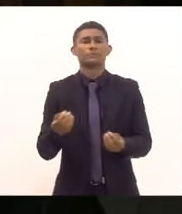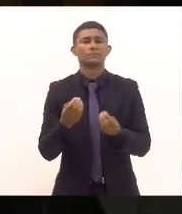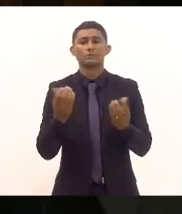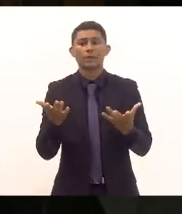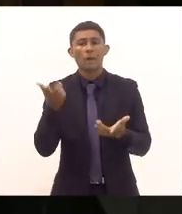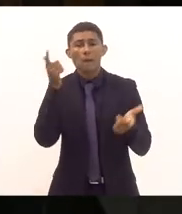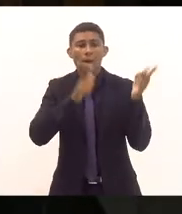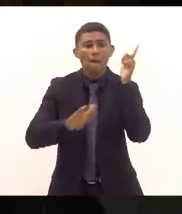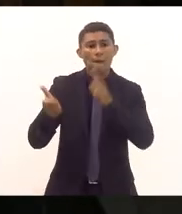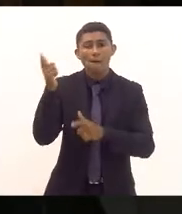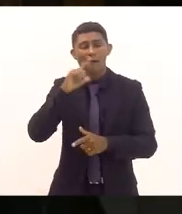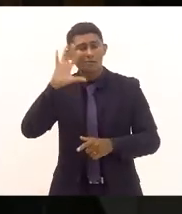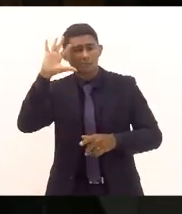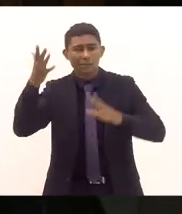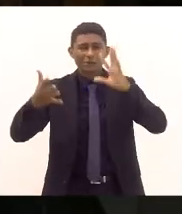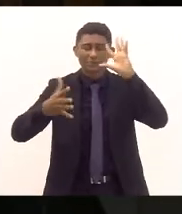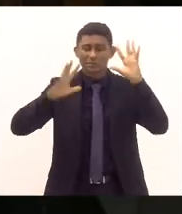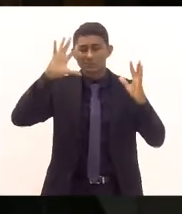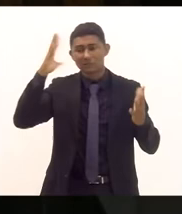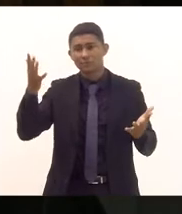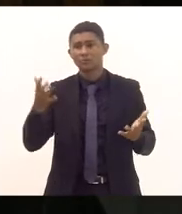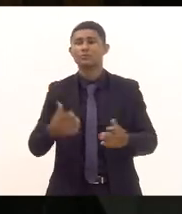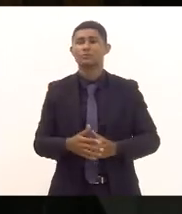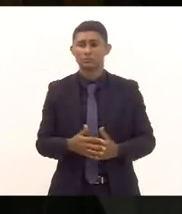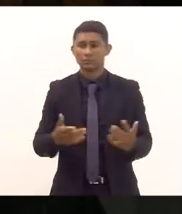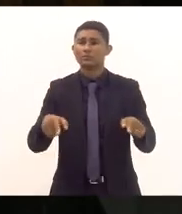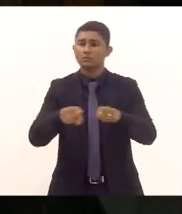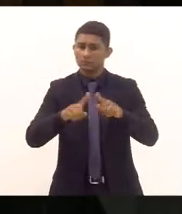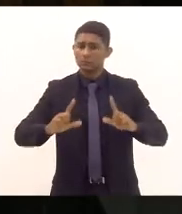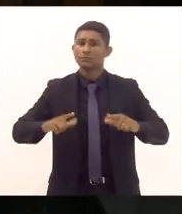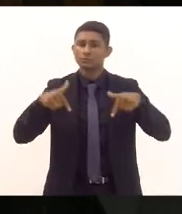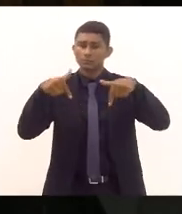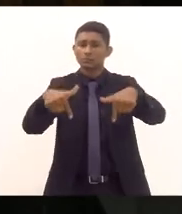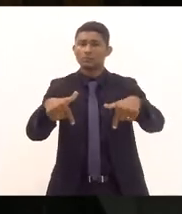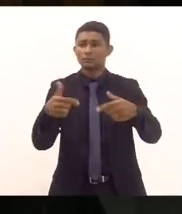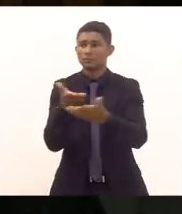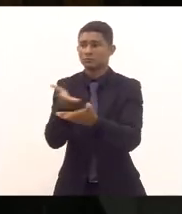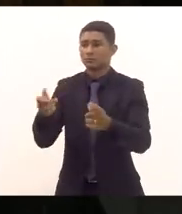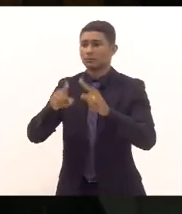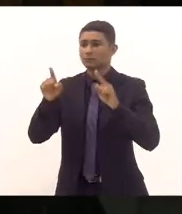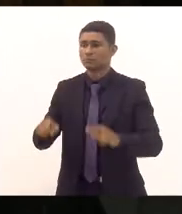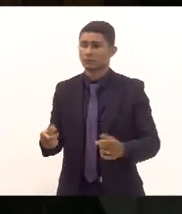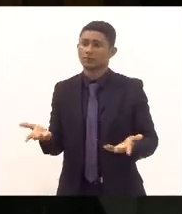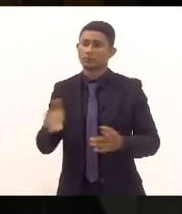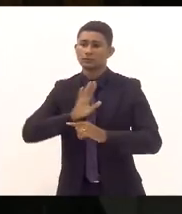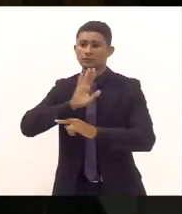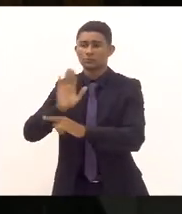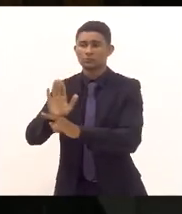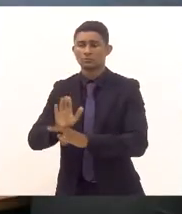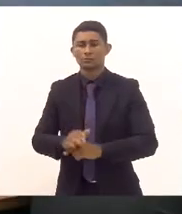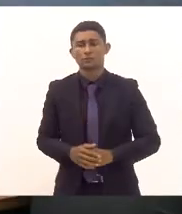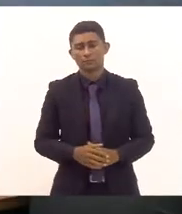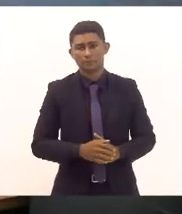uma saída dessa situação e o encaminhamento das demandas desses servidores